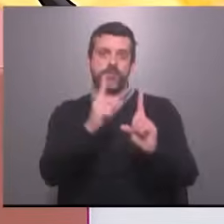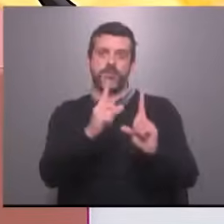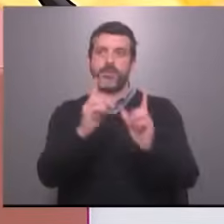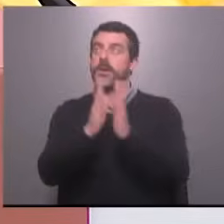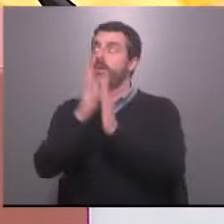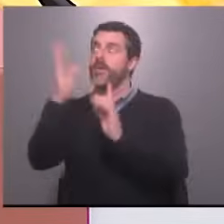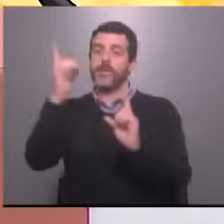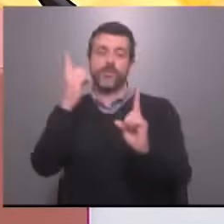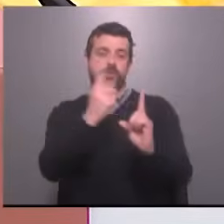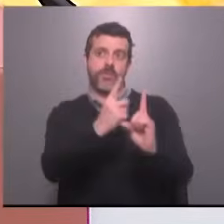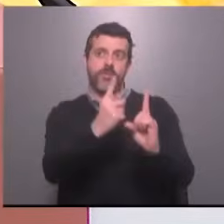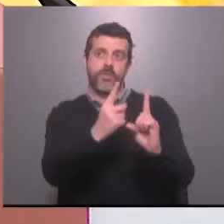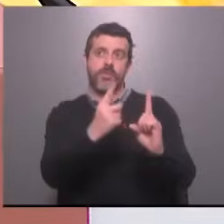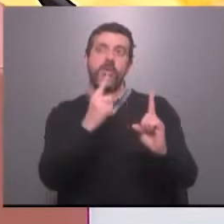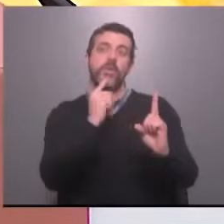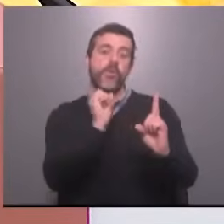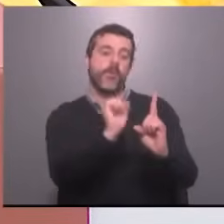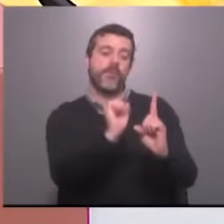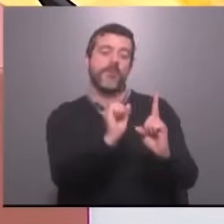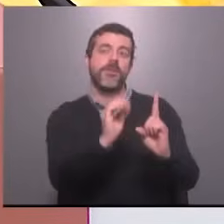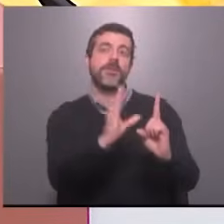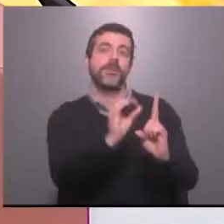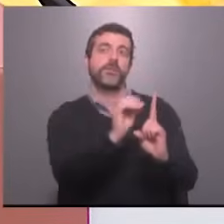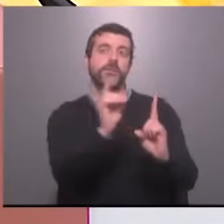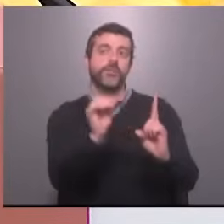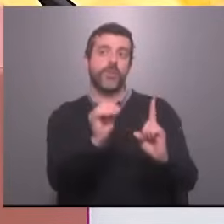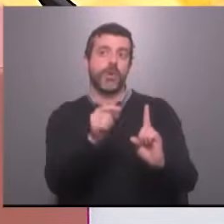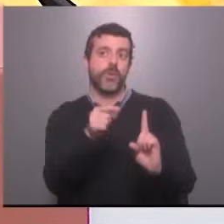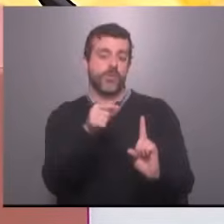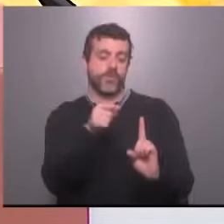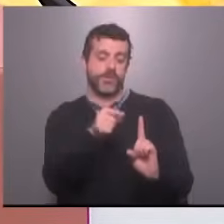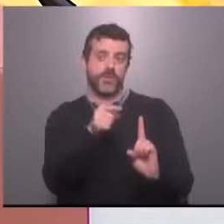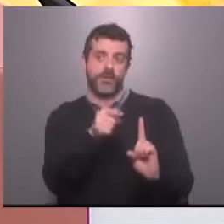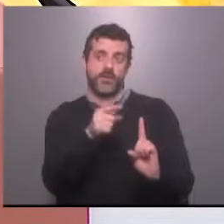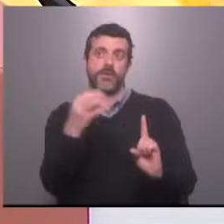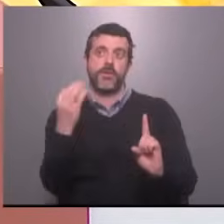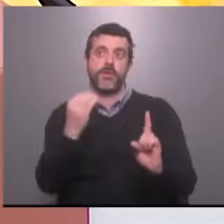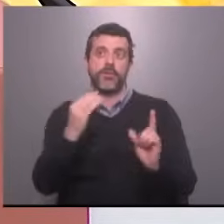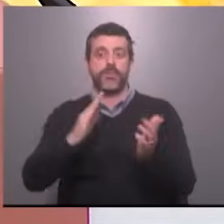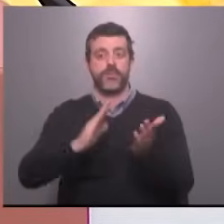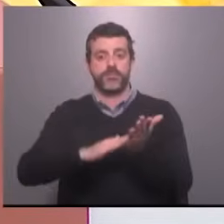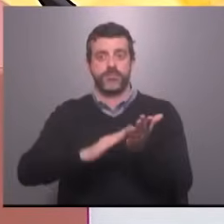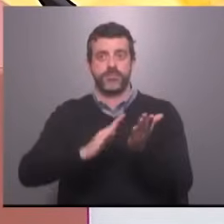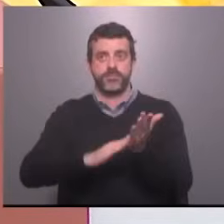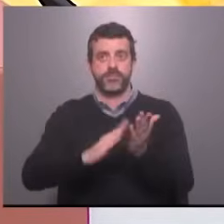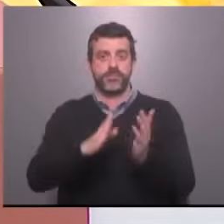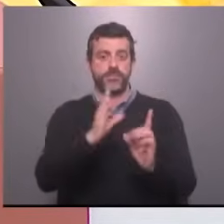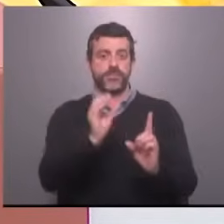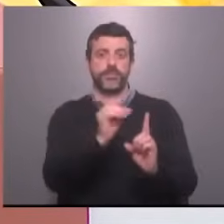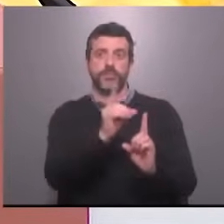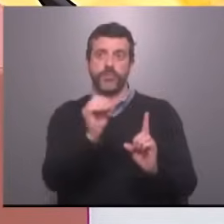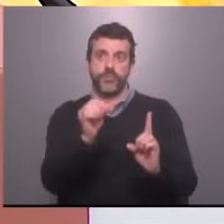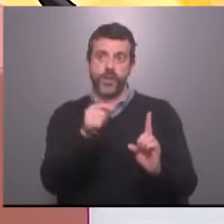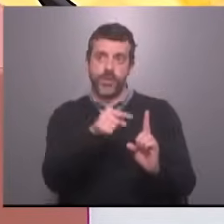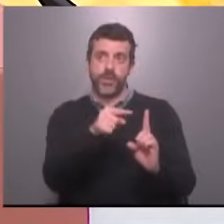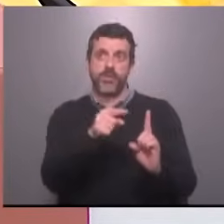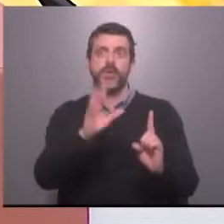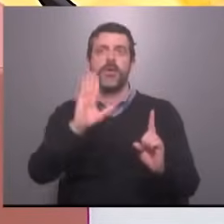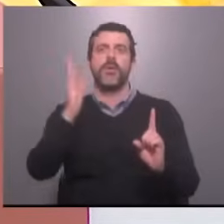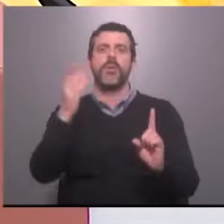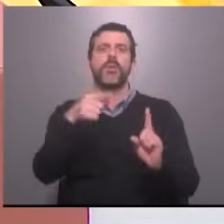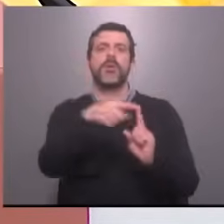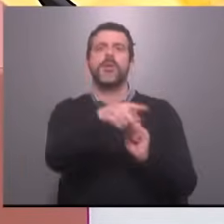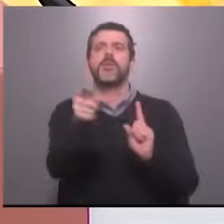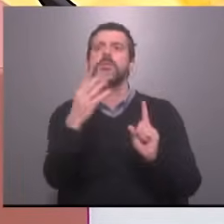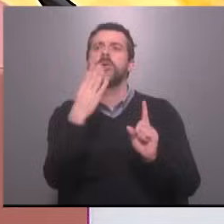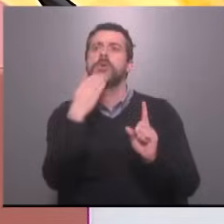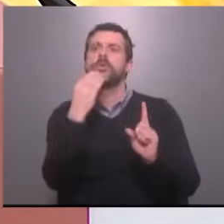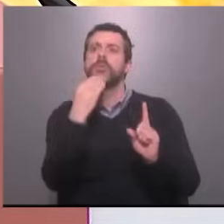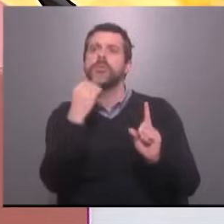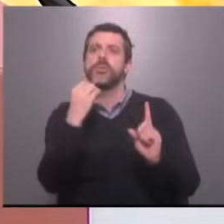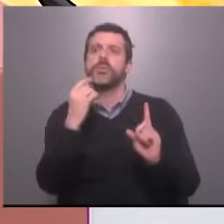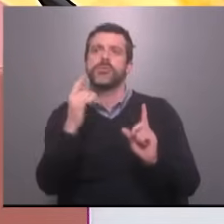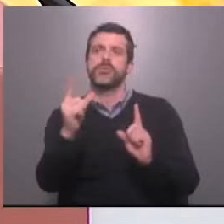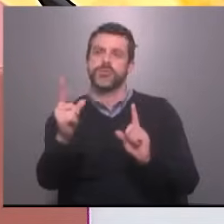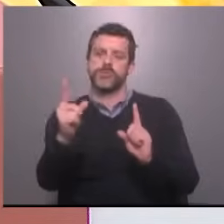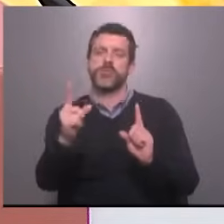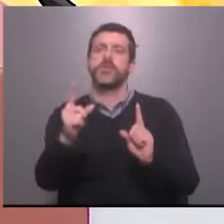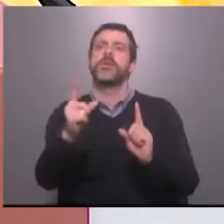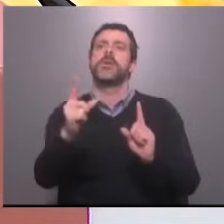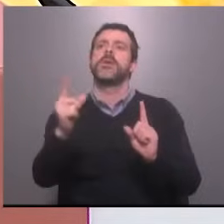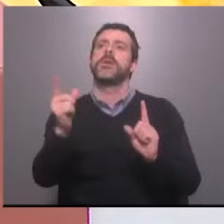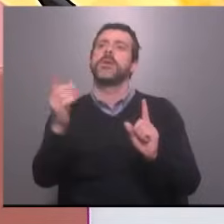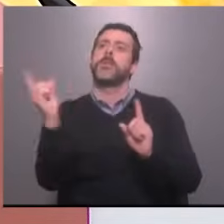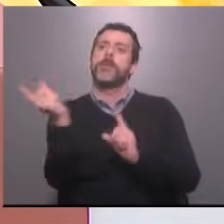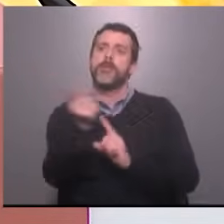Surgió un hombre enviado por Dios que se llamaba Juan, y este fue el testimonio de Juan cuando los